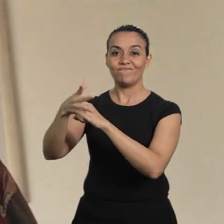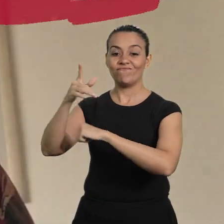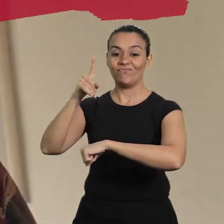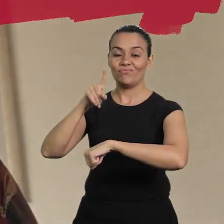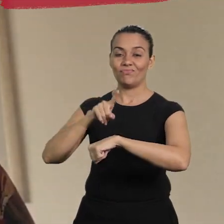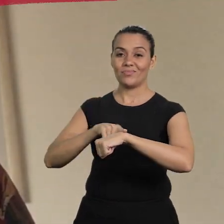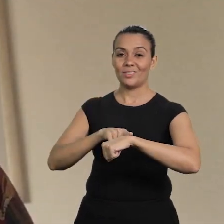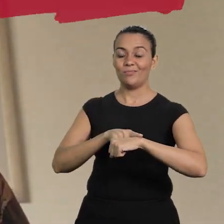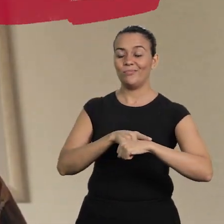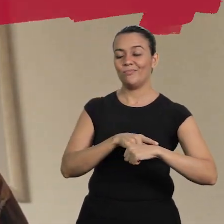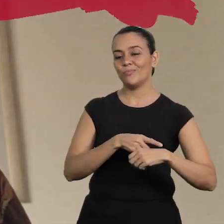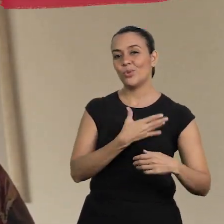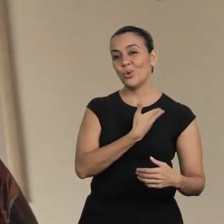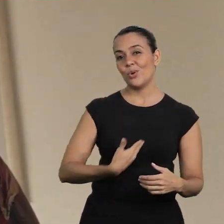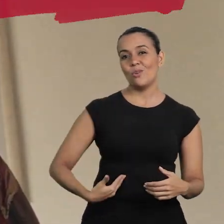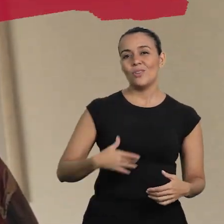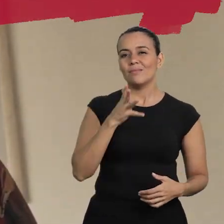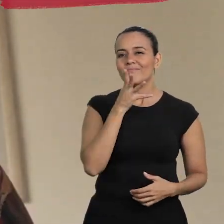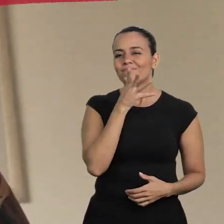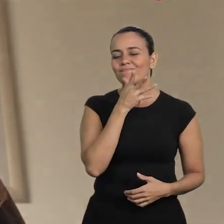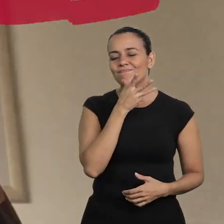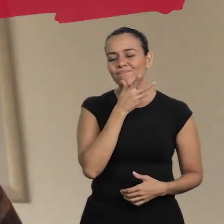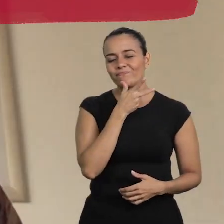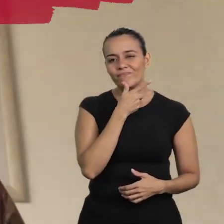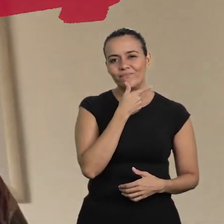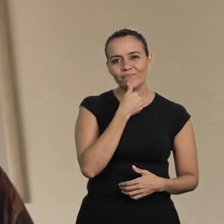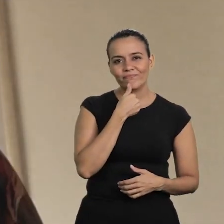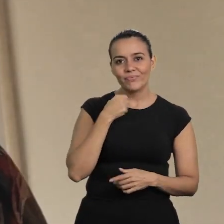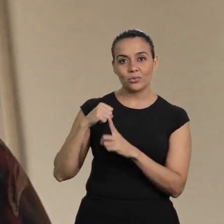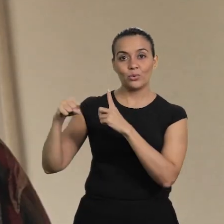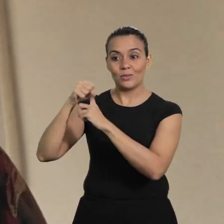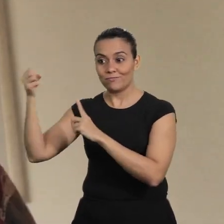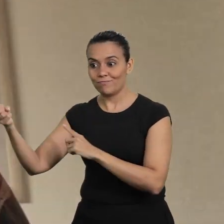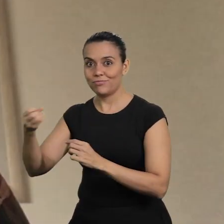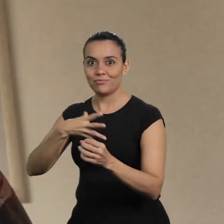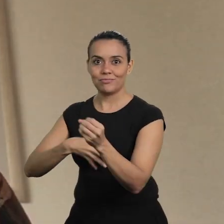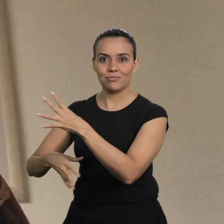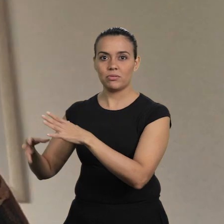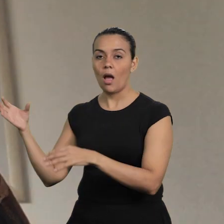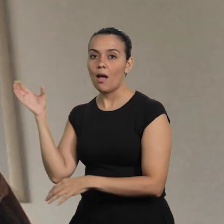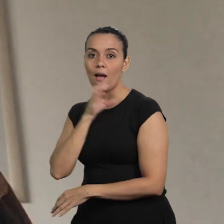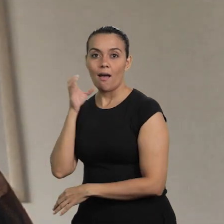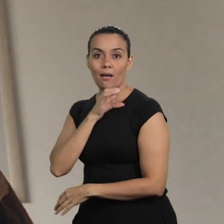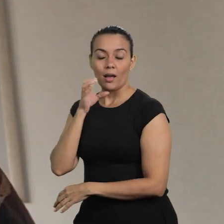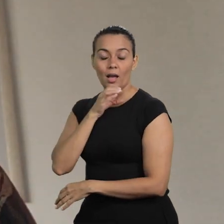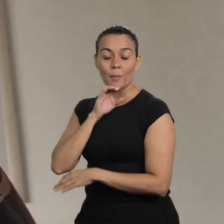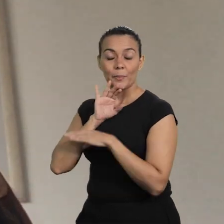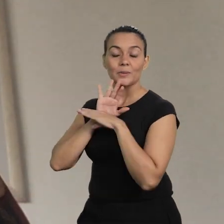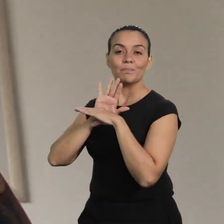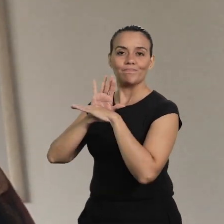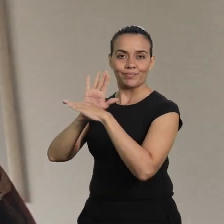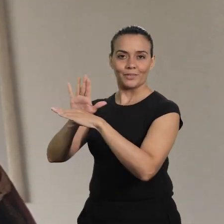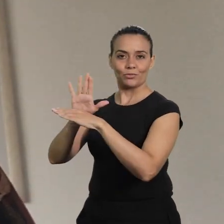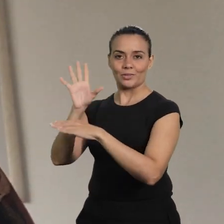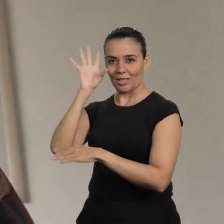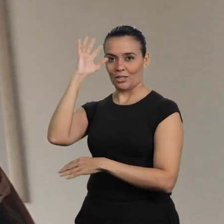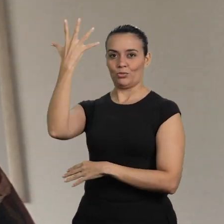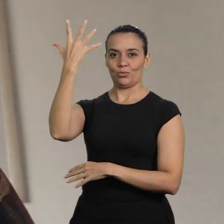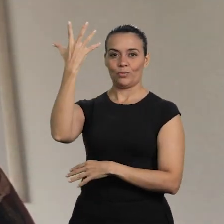né? O setor público, ele é lento, né? E a inovação social é muito rápida. O setor público também tem uma